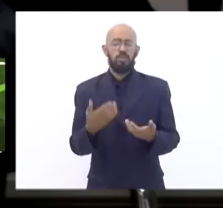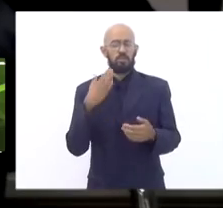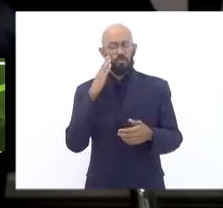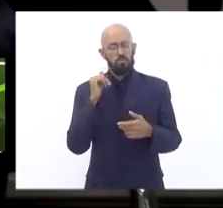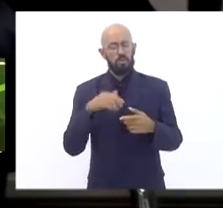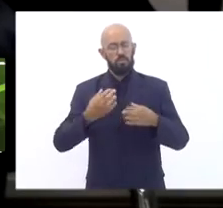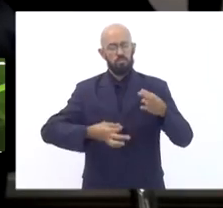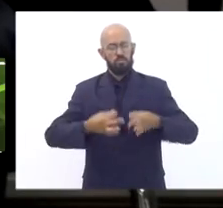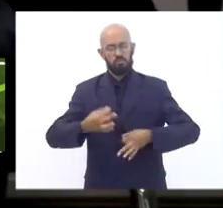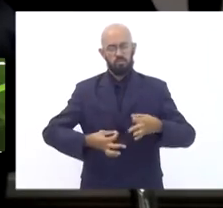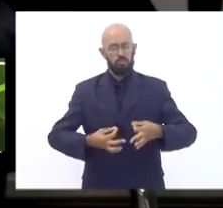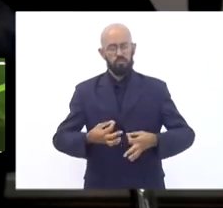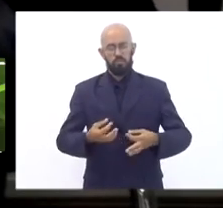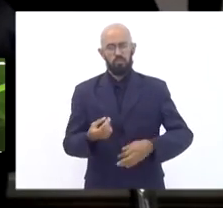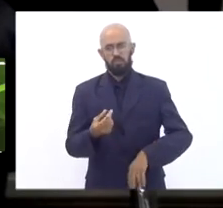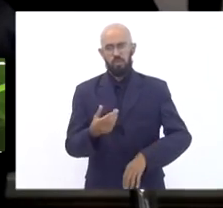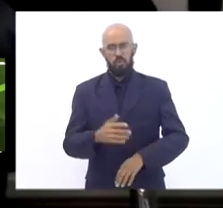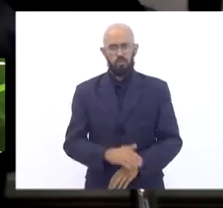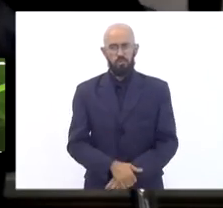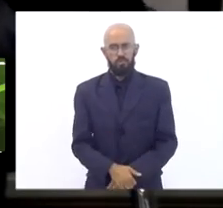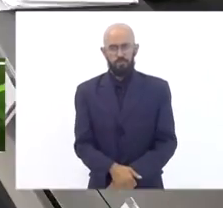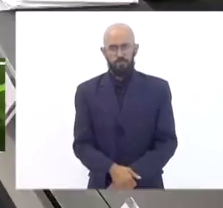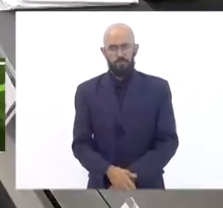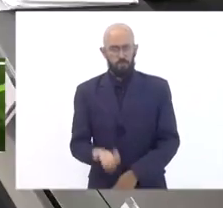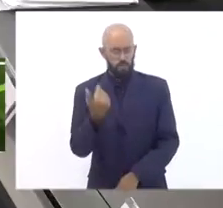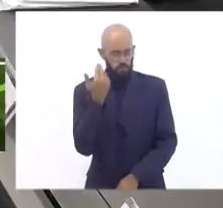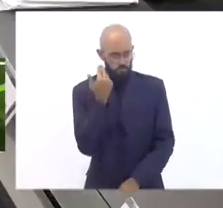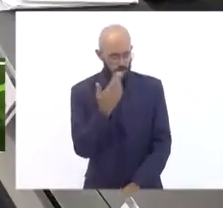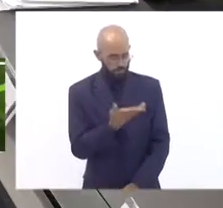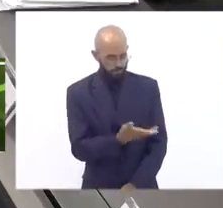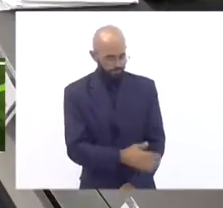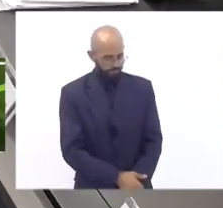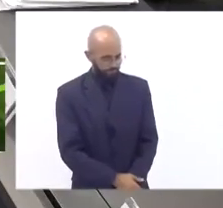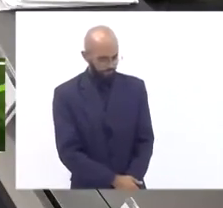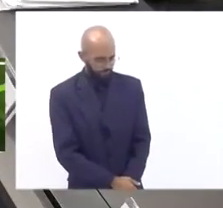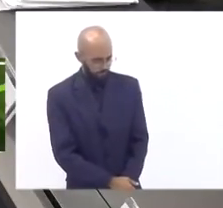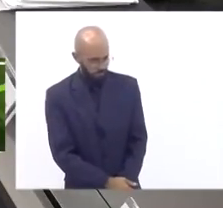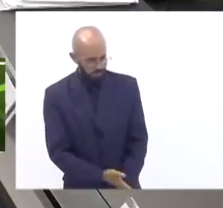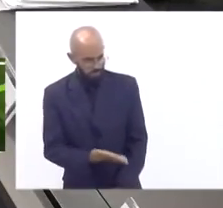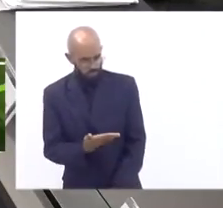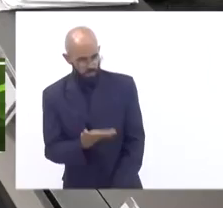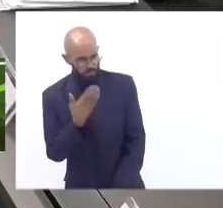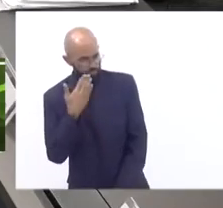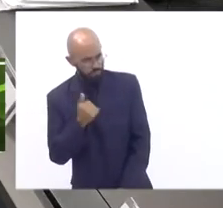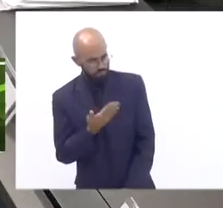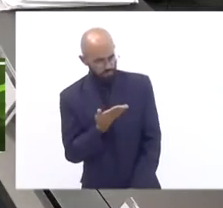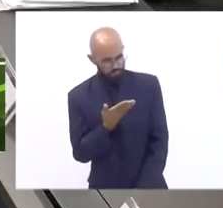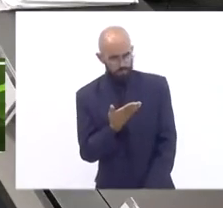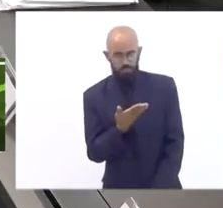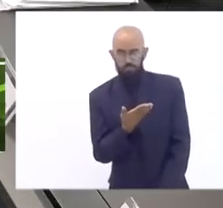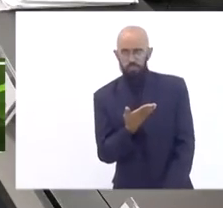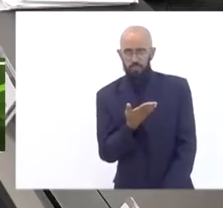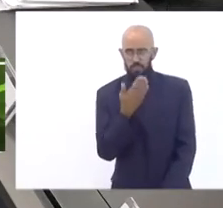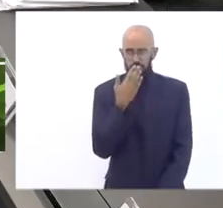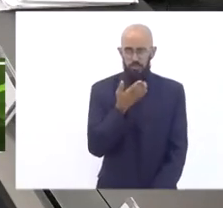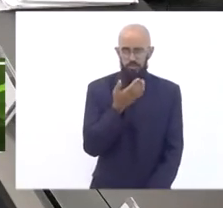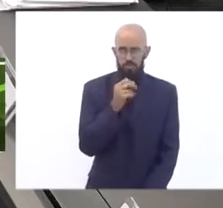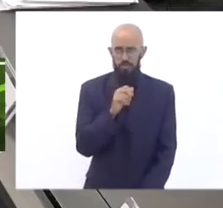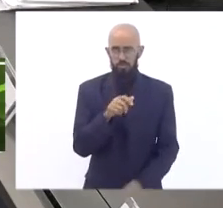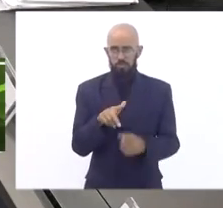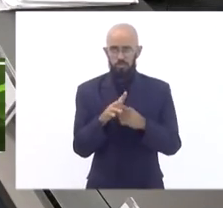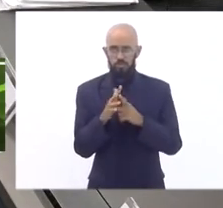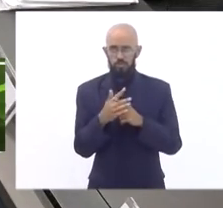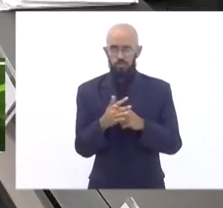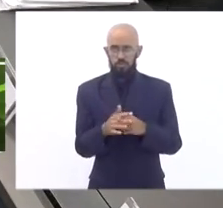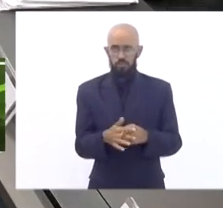justiça. Leomar Coelho, por gentileza. Porque eu queria saber, por exemplo, o pedido de revisão extraordinária